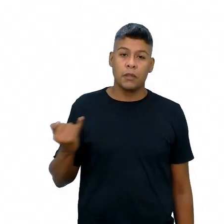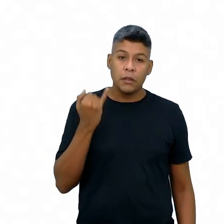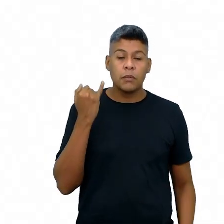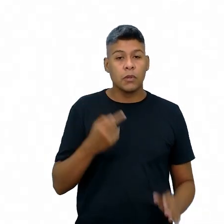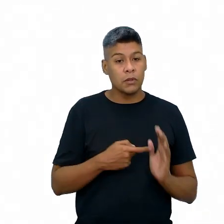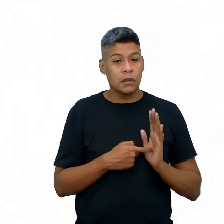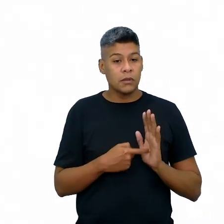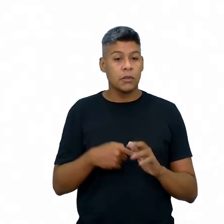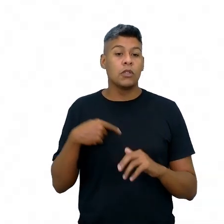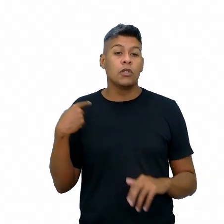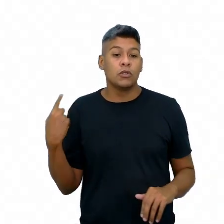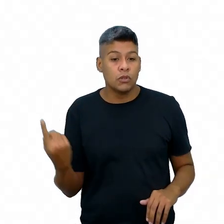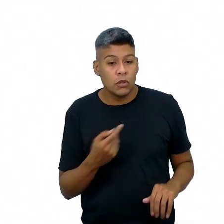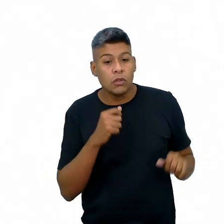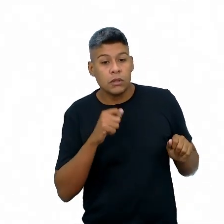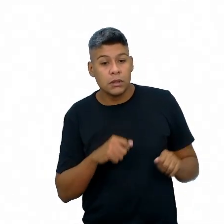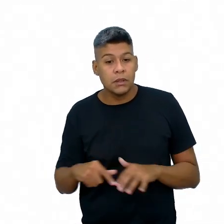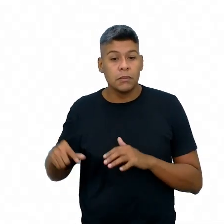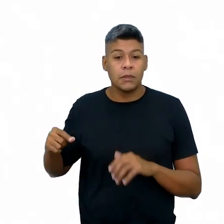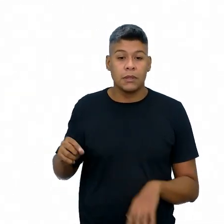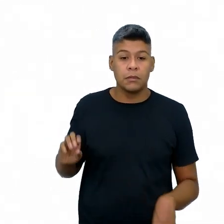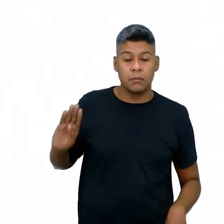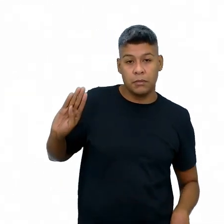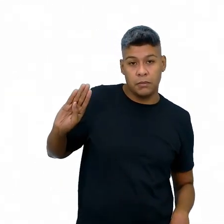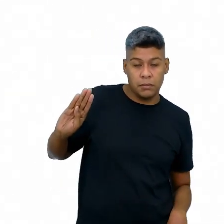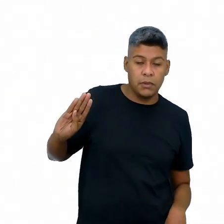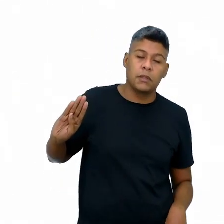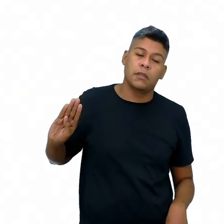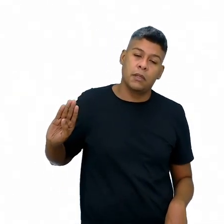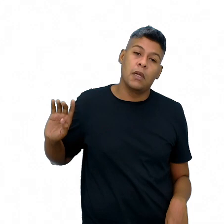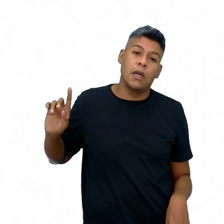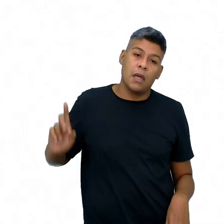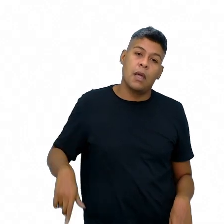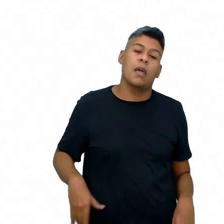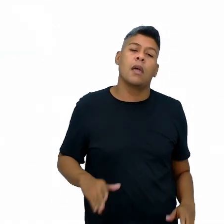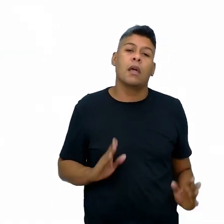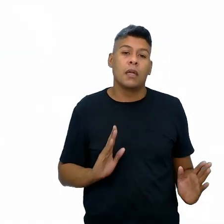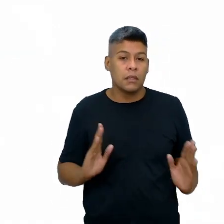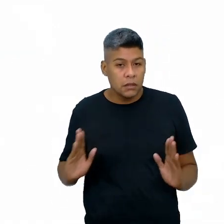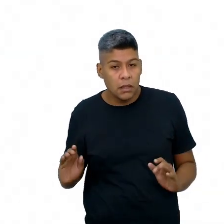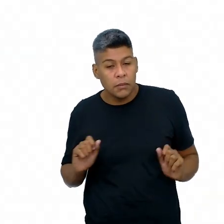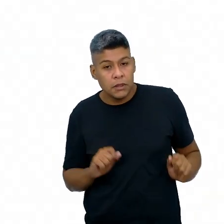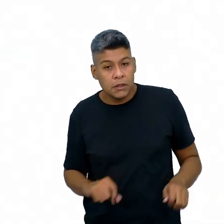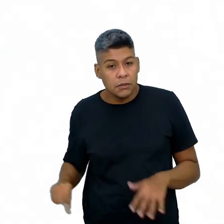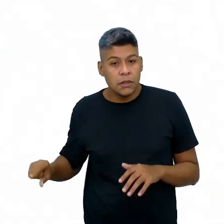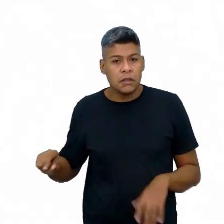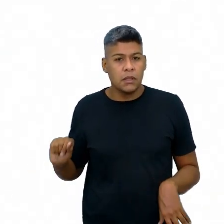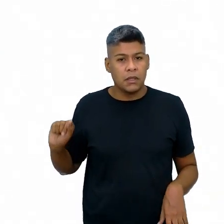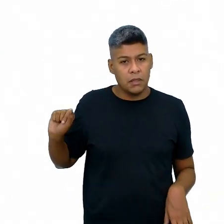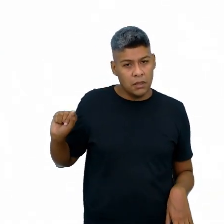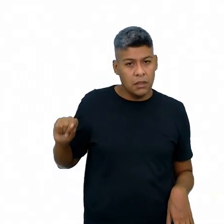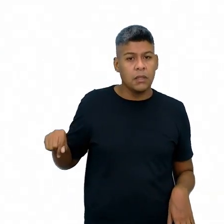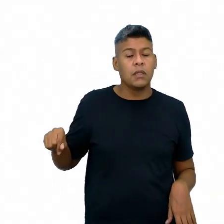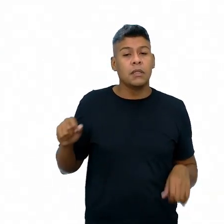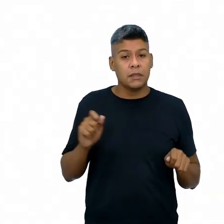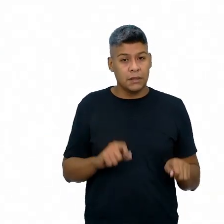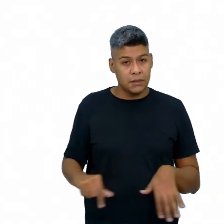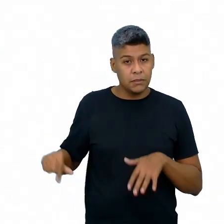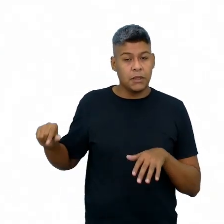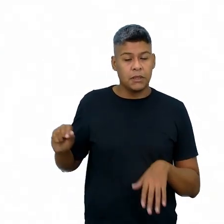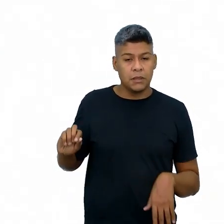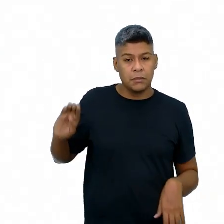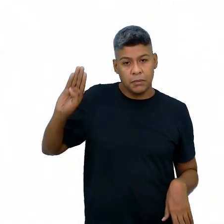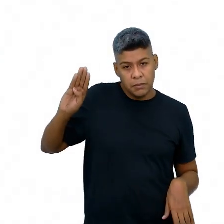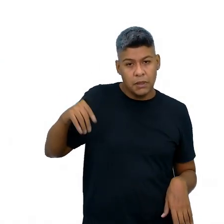destacar isso, nós estamos na semana B. Né? A transmissão de etapa é feita na semana A. Então, na semana B,